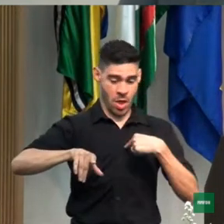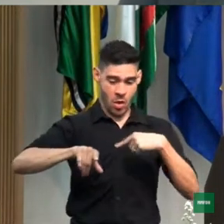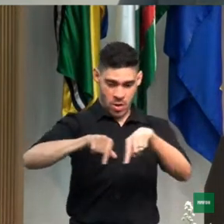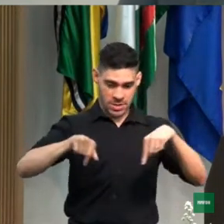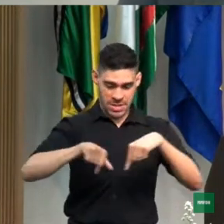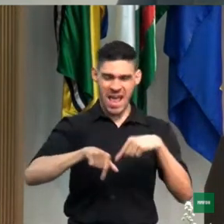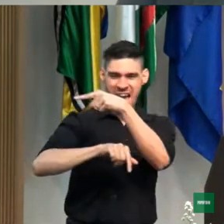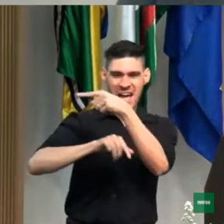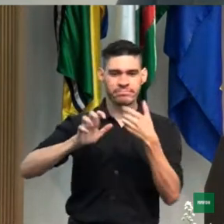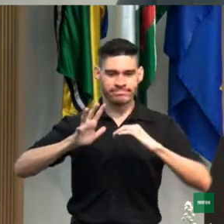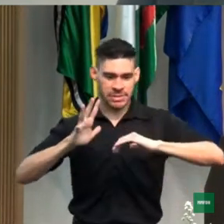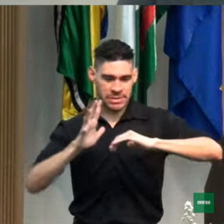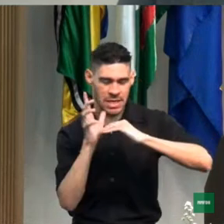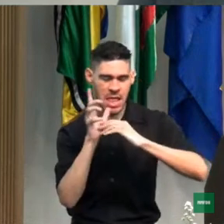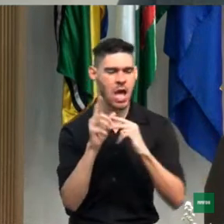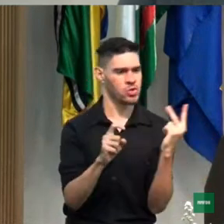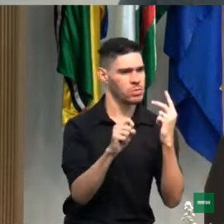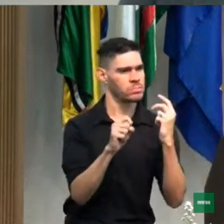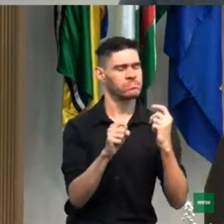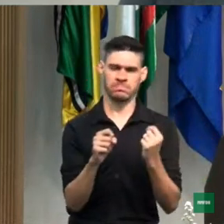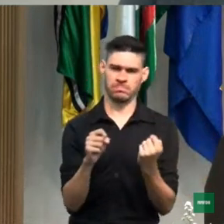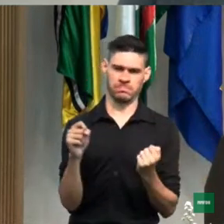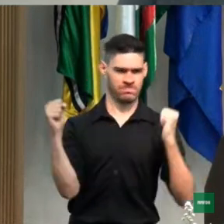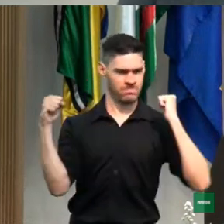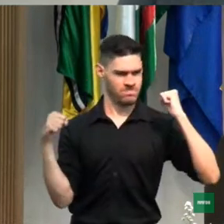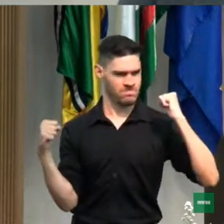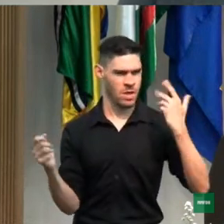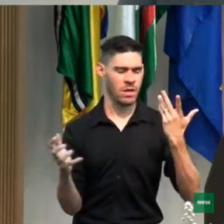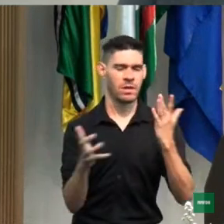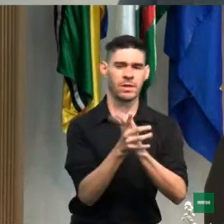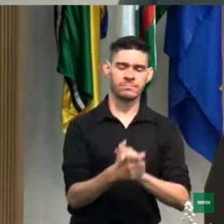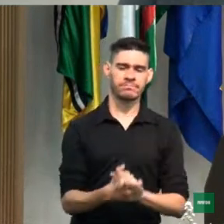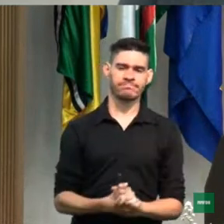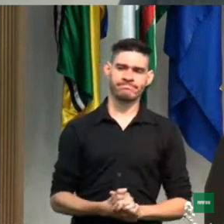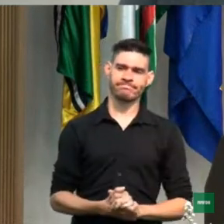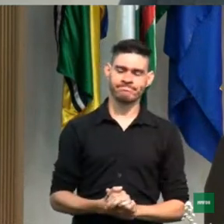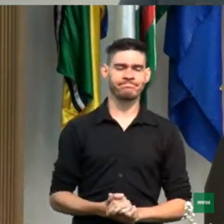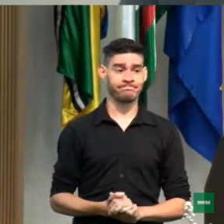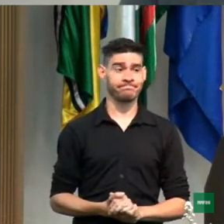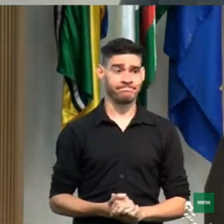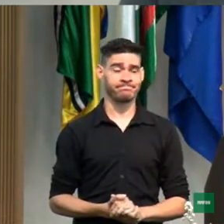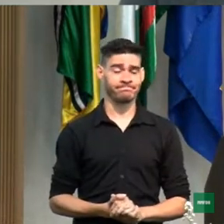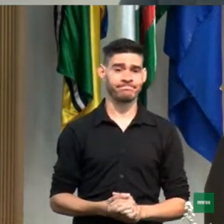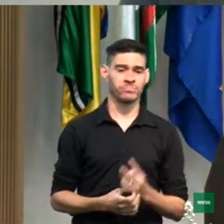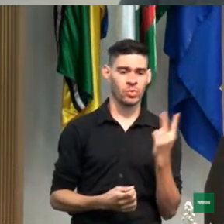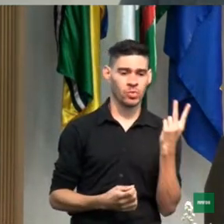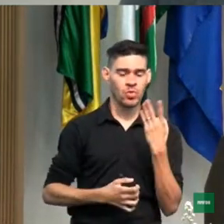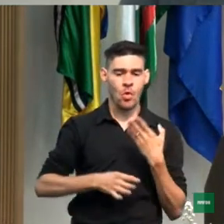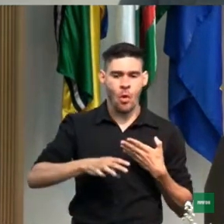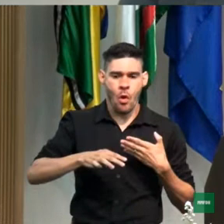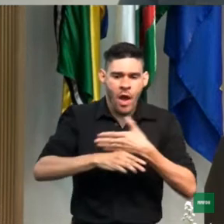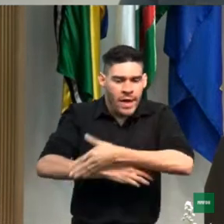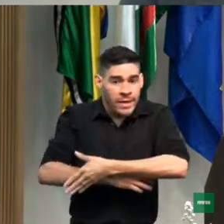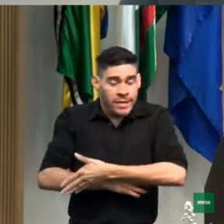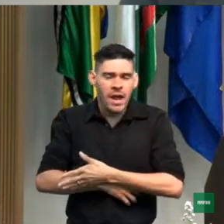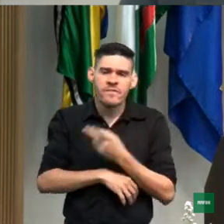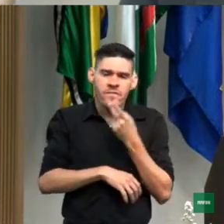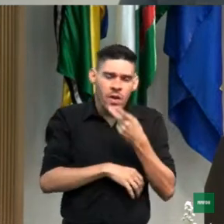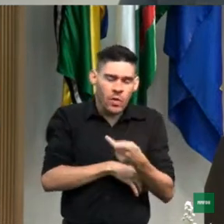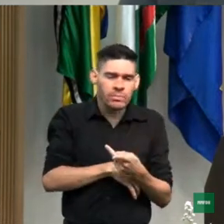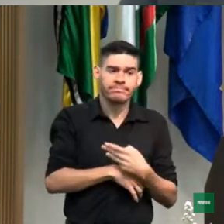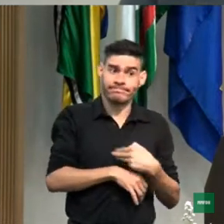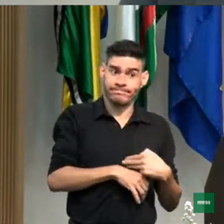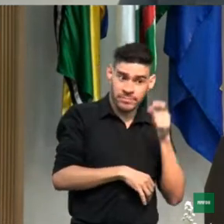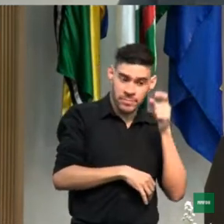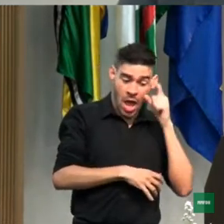entraram. Né, Pedro? Né, Ana? Esses doidos entraram e disseram assim: Damares, eu era assessora da Frente